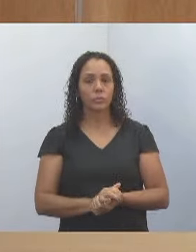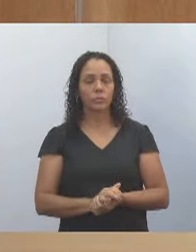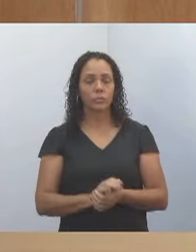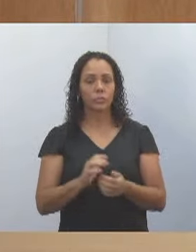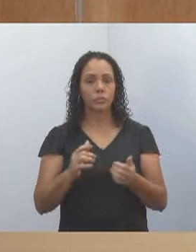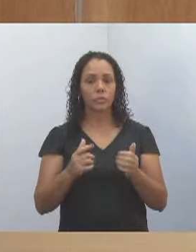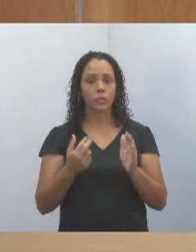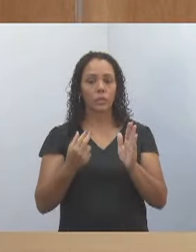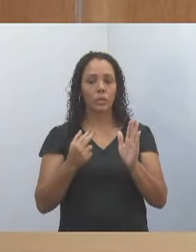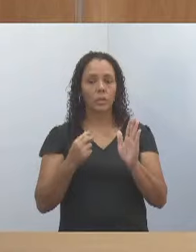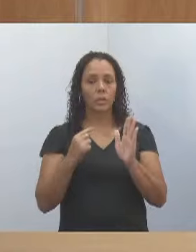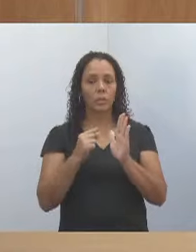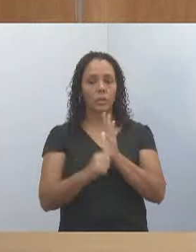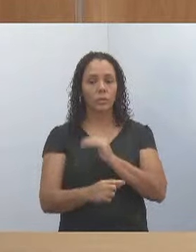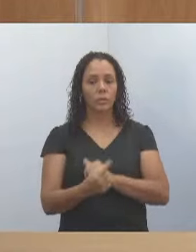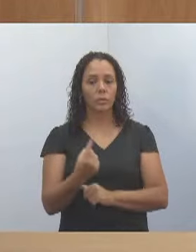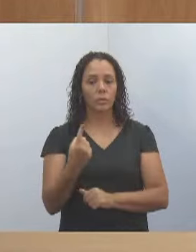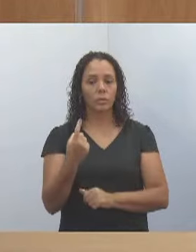Parágrafo 1º.